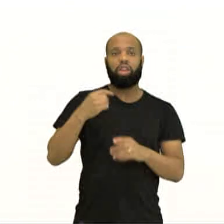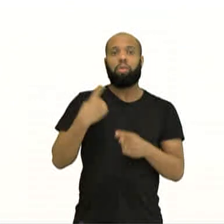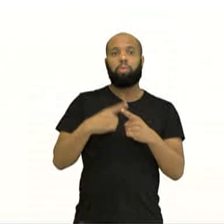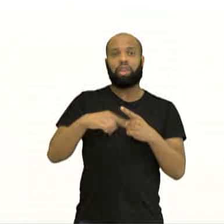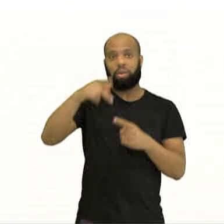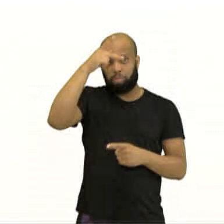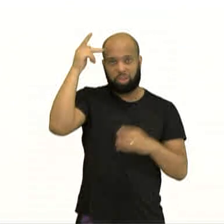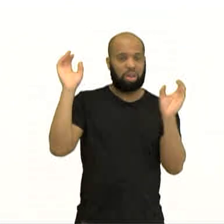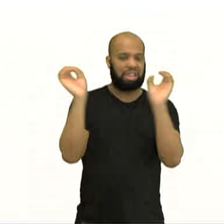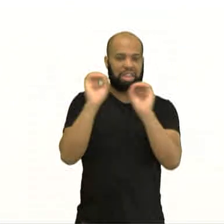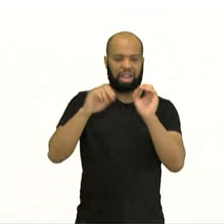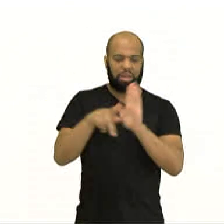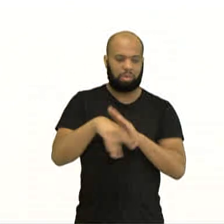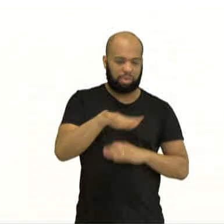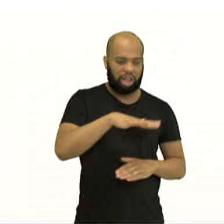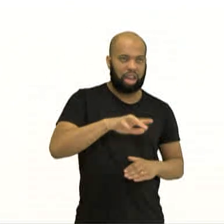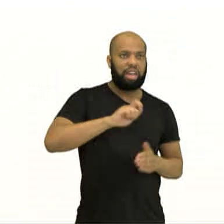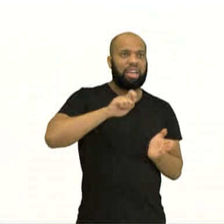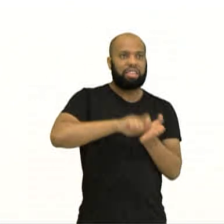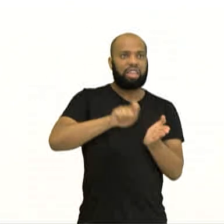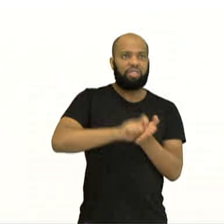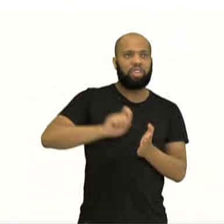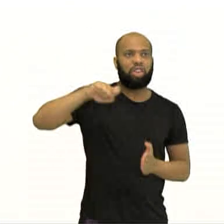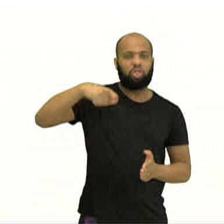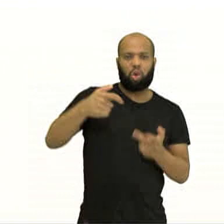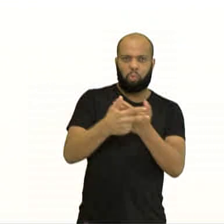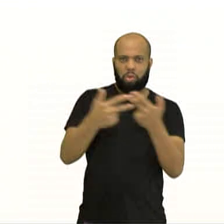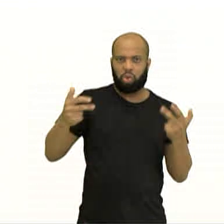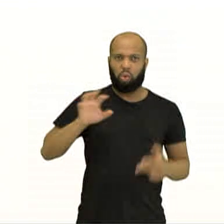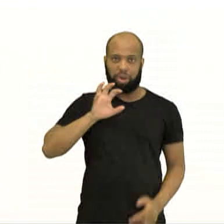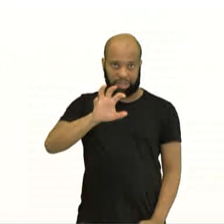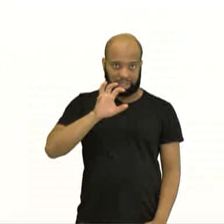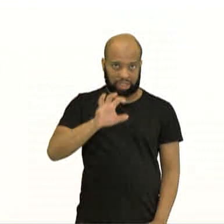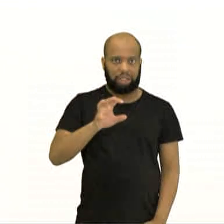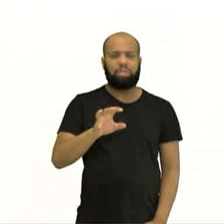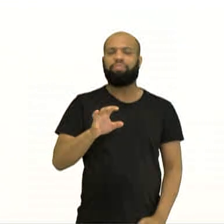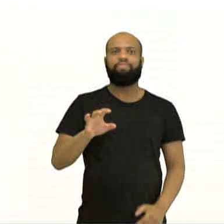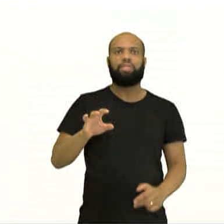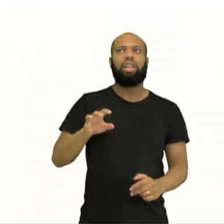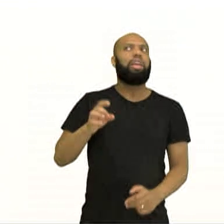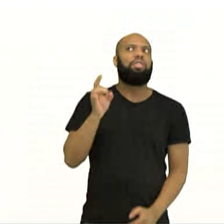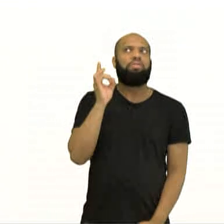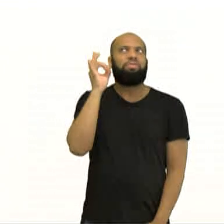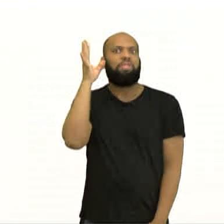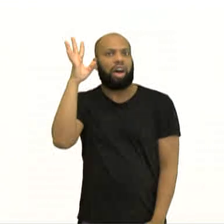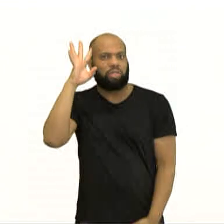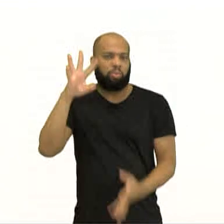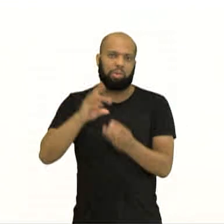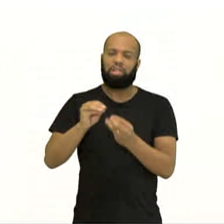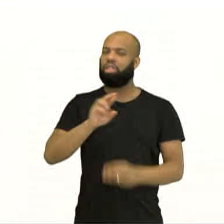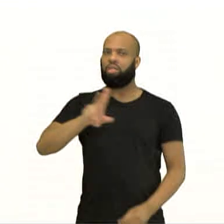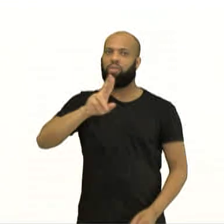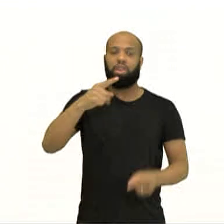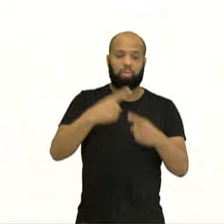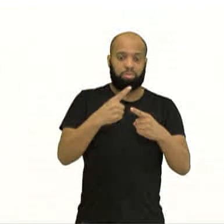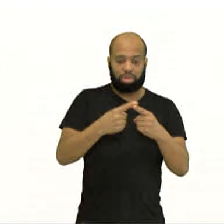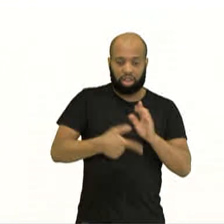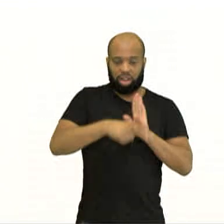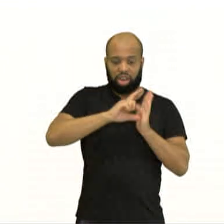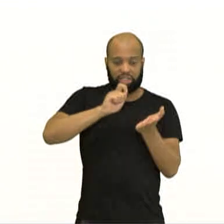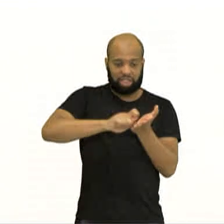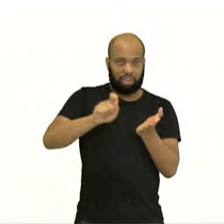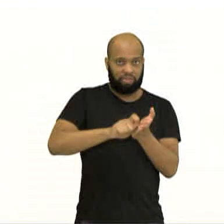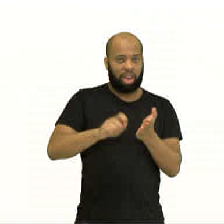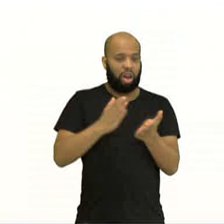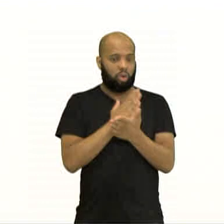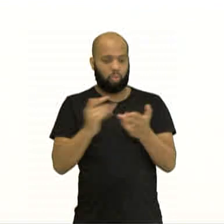é da área, escrever sobre muons e coisa do gênero não deve ter sido nada fácil, porque antes de escrever qualquer